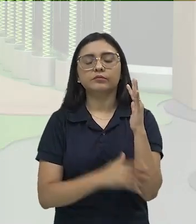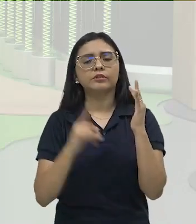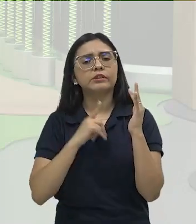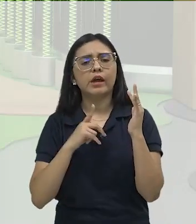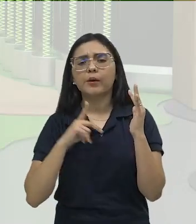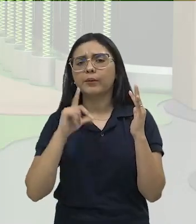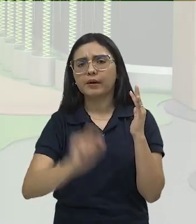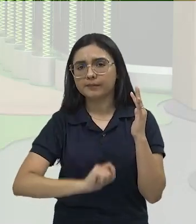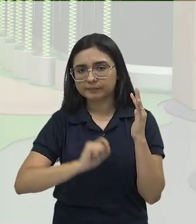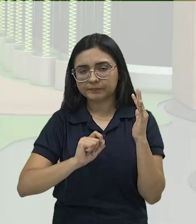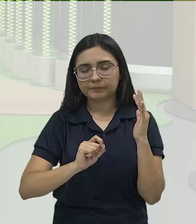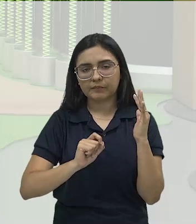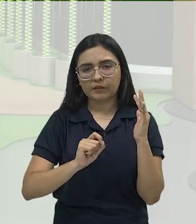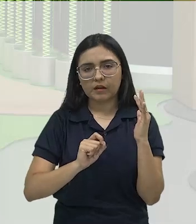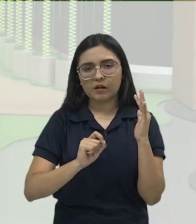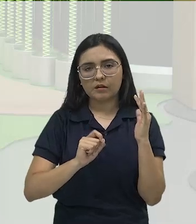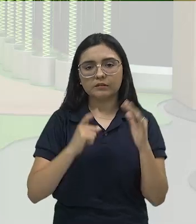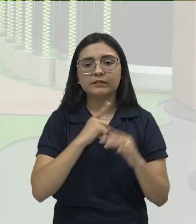tem toda